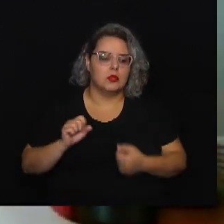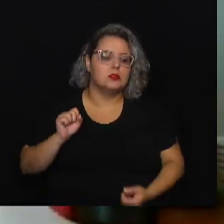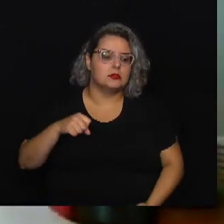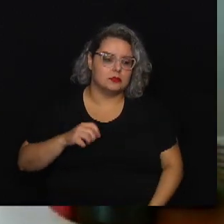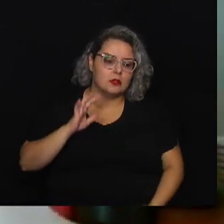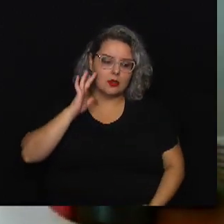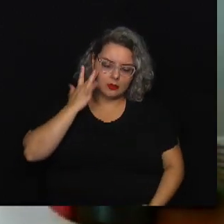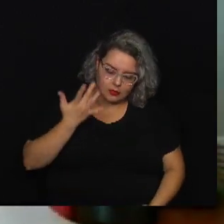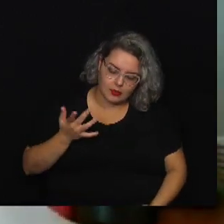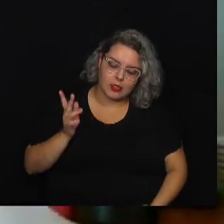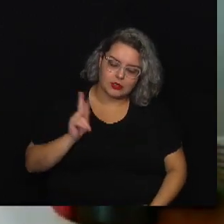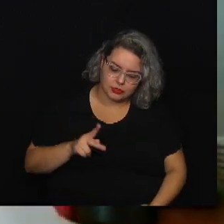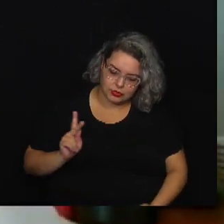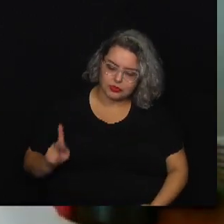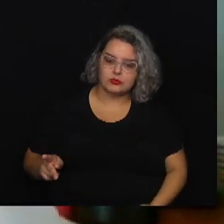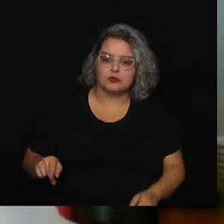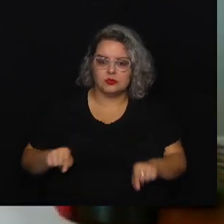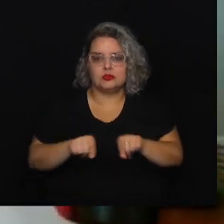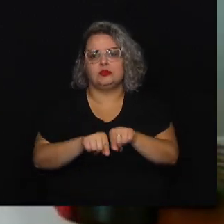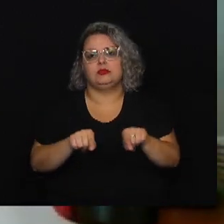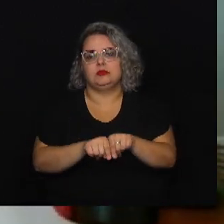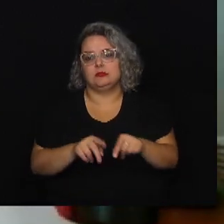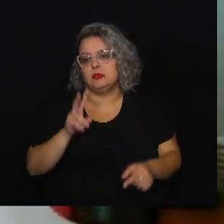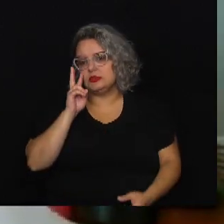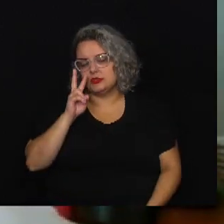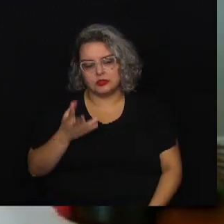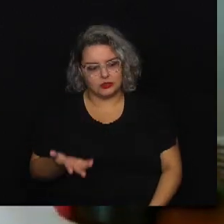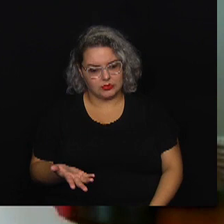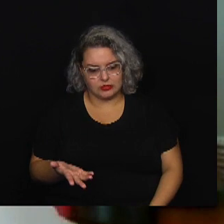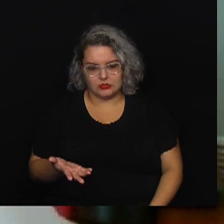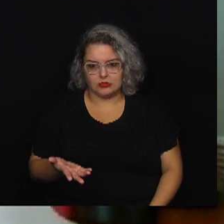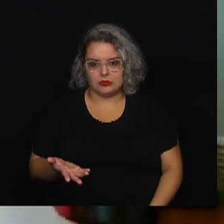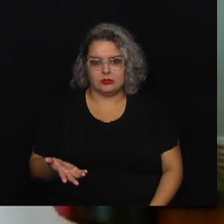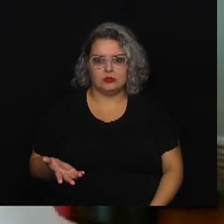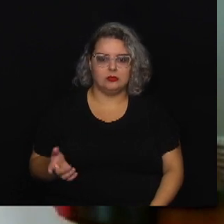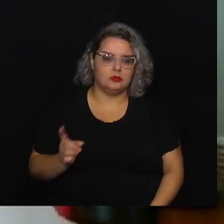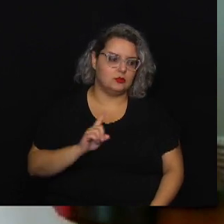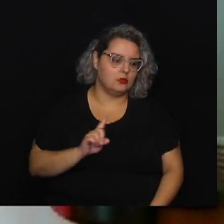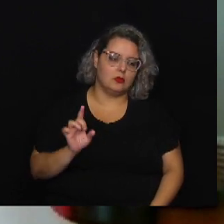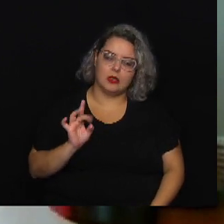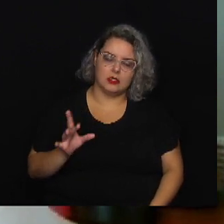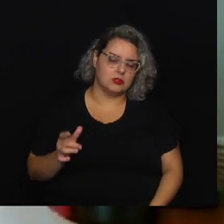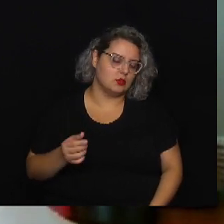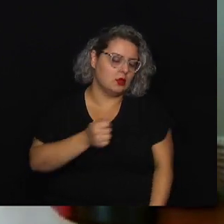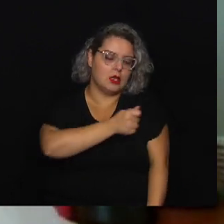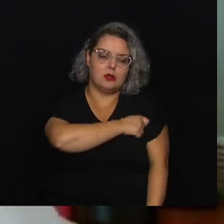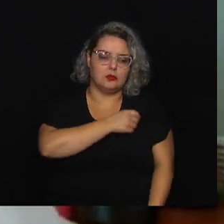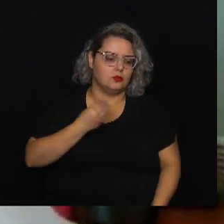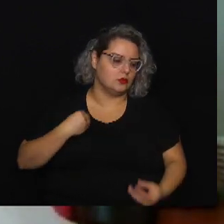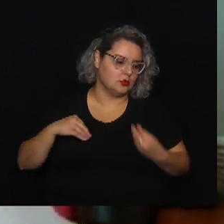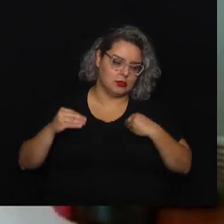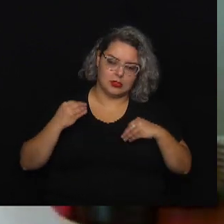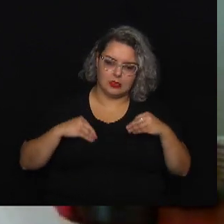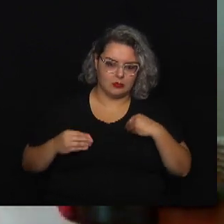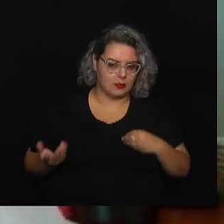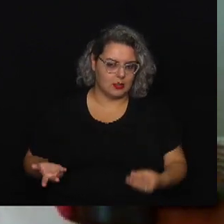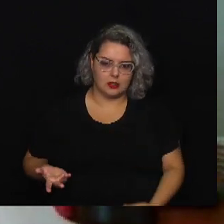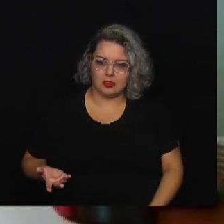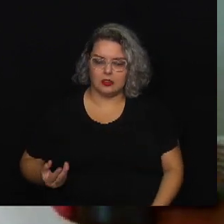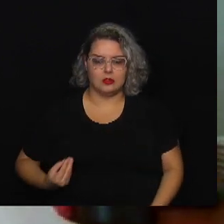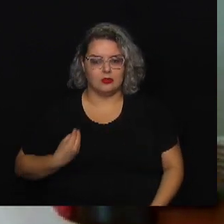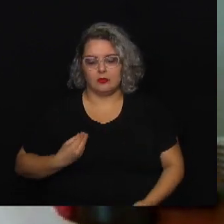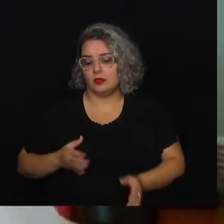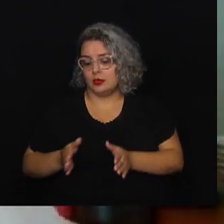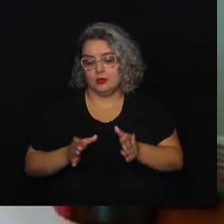os professores também, né? A gente viu aí muito, não é só aluno que entra em depressão e que tem, né, que vive